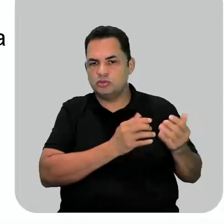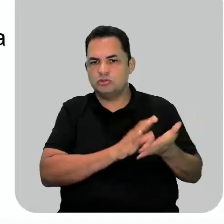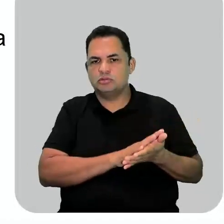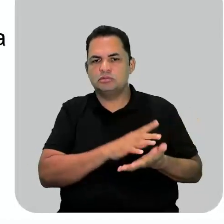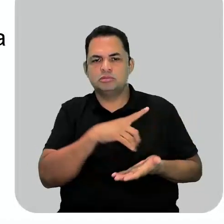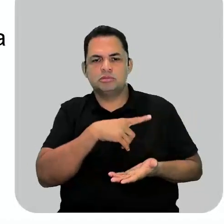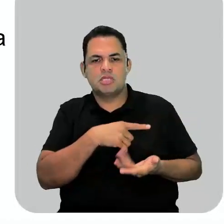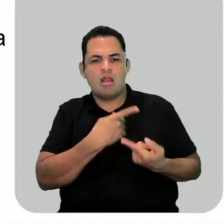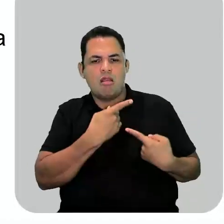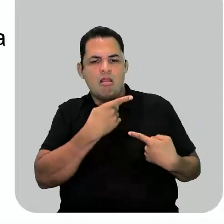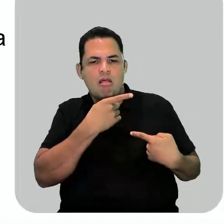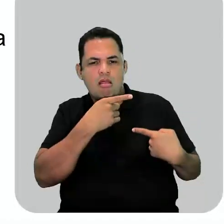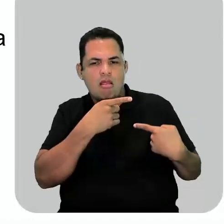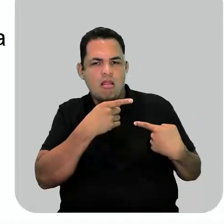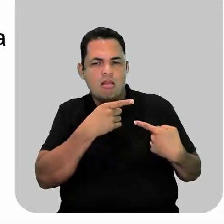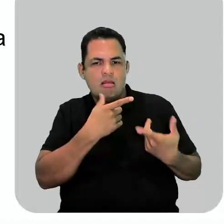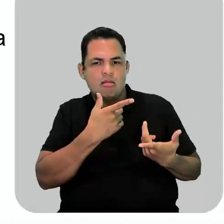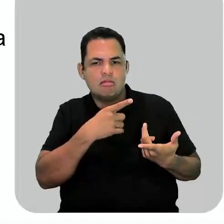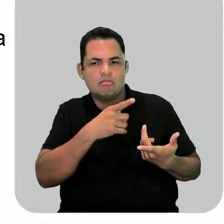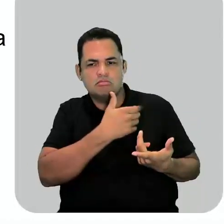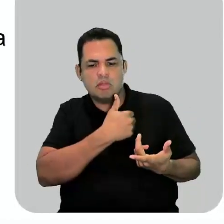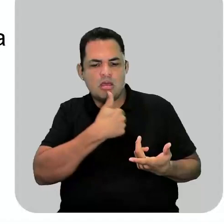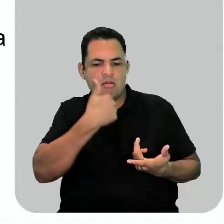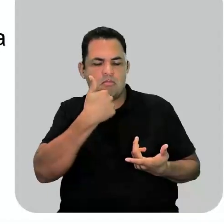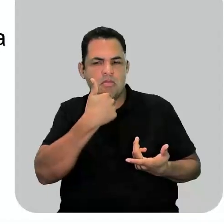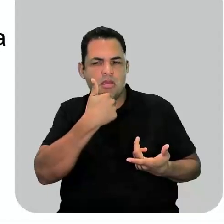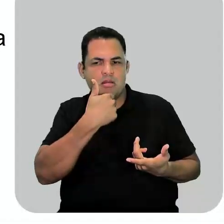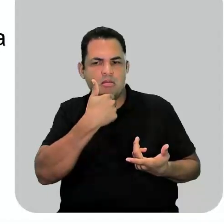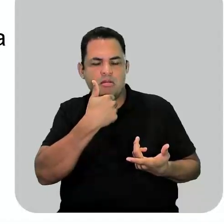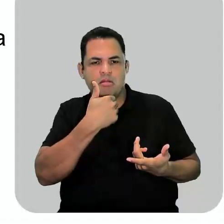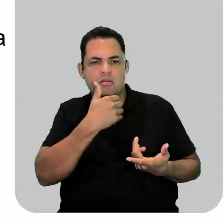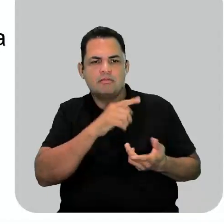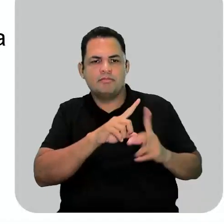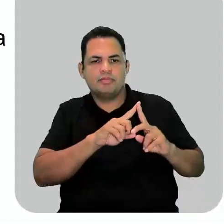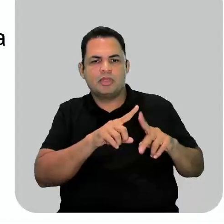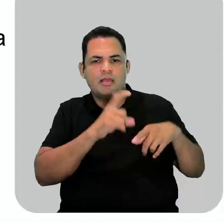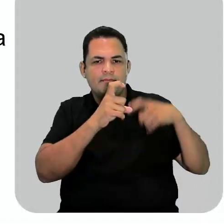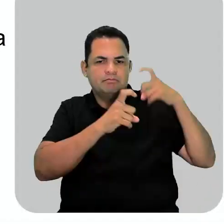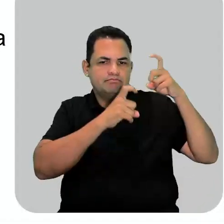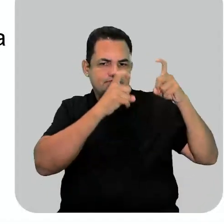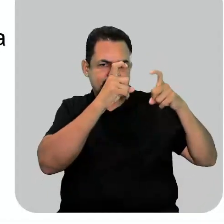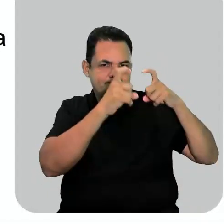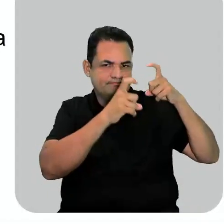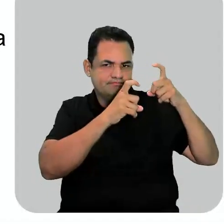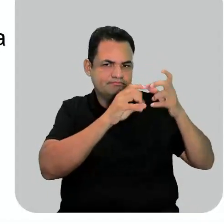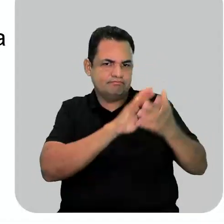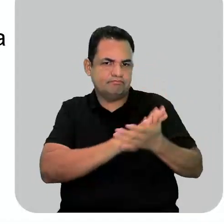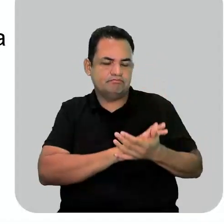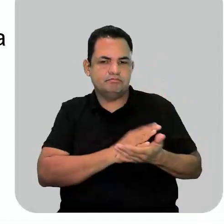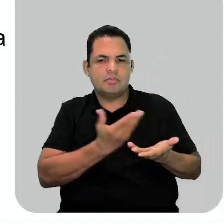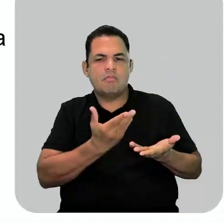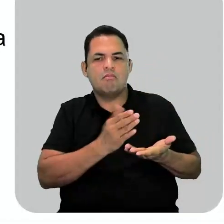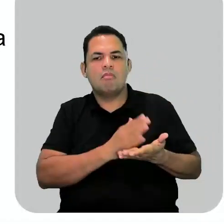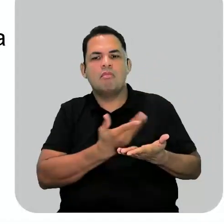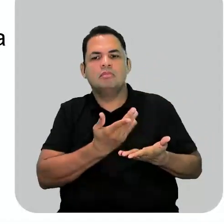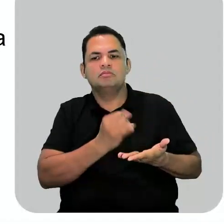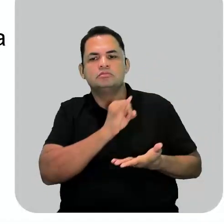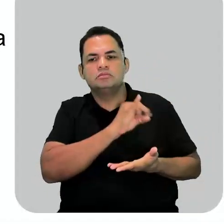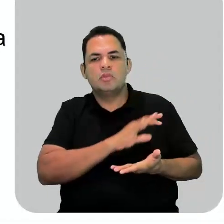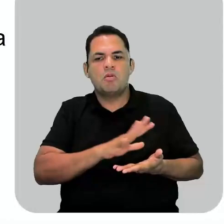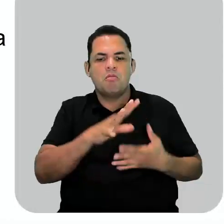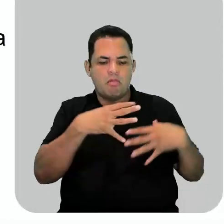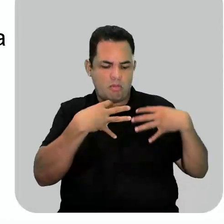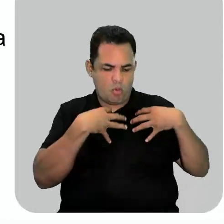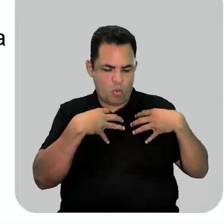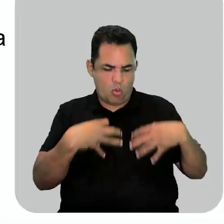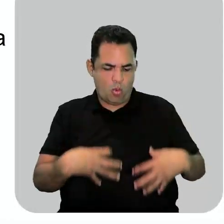a melhora do rendimento, mas sim uma preocupação com a imagem do